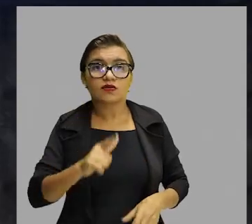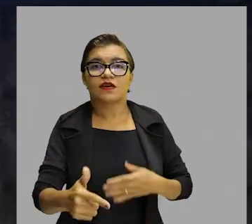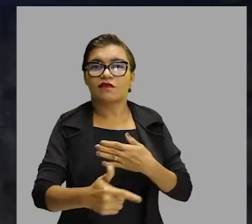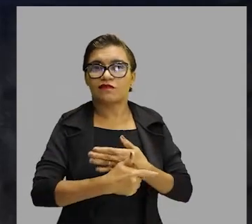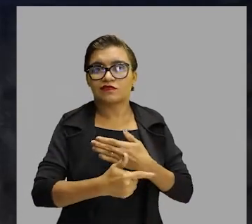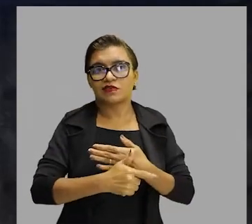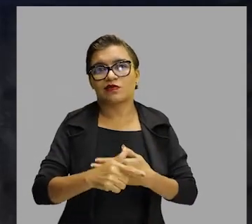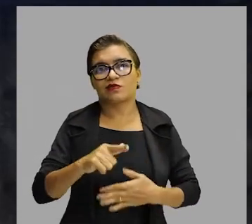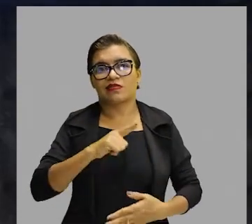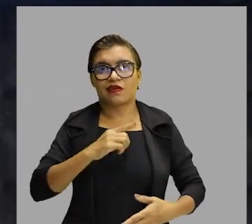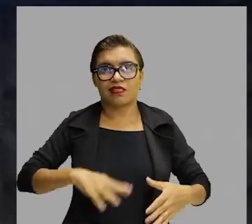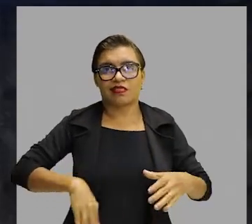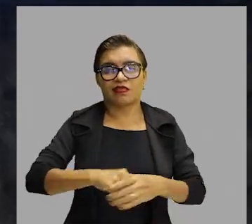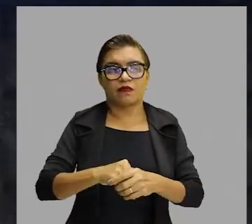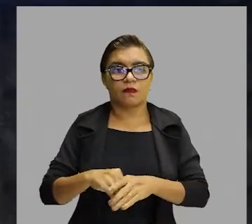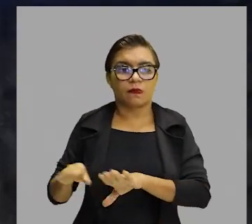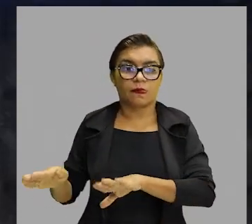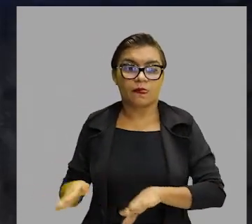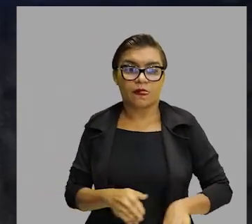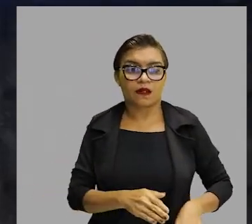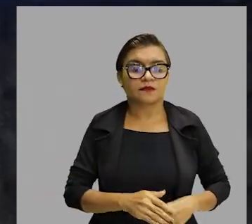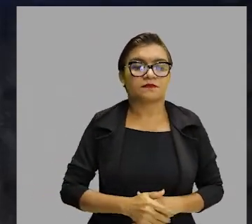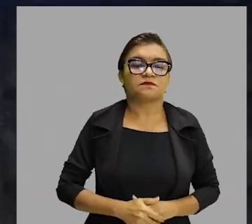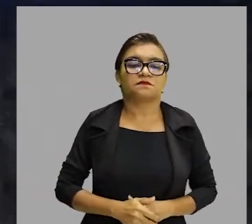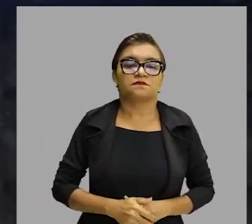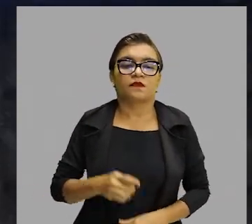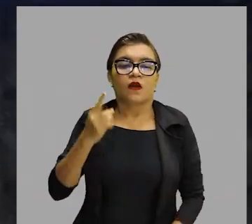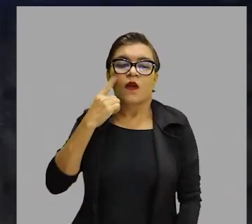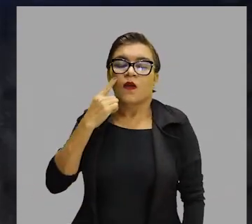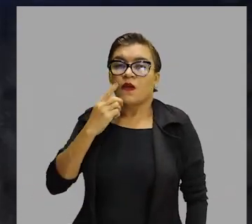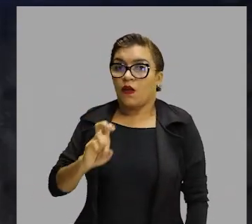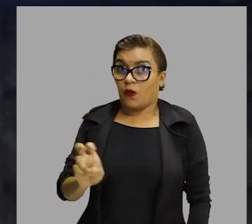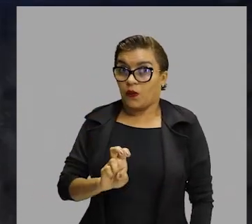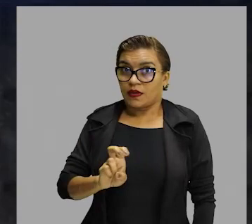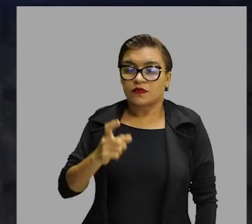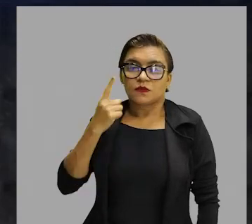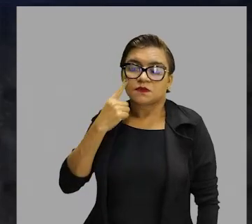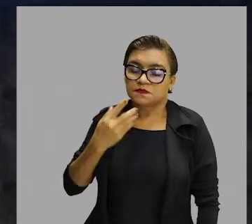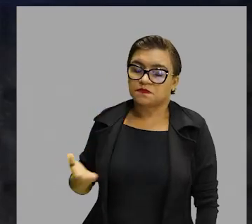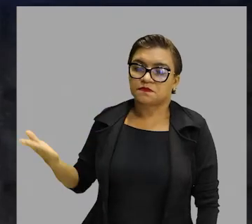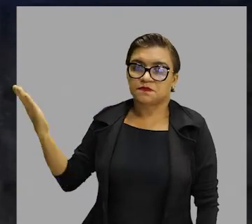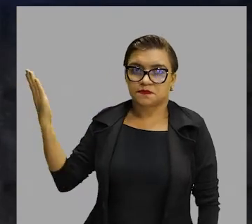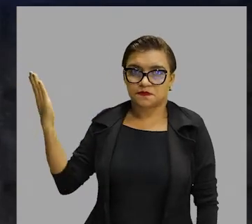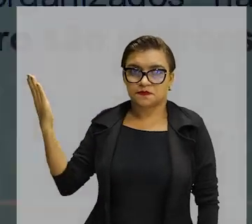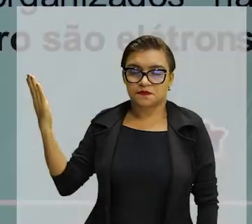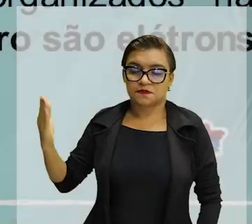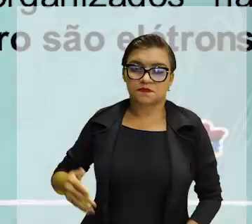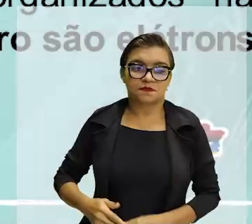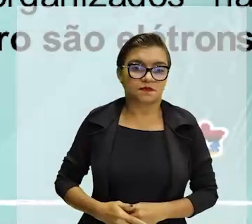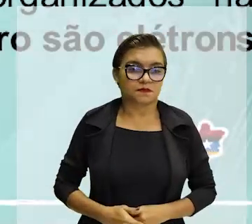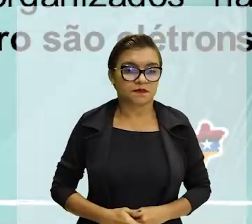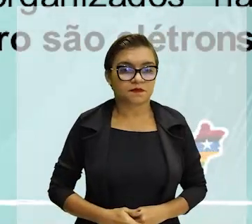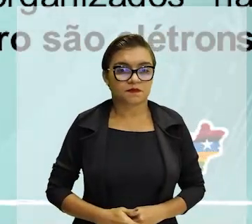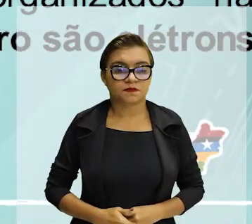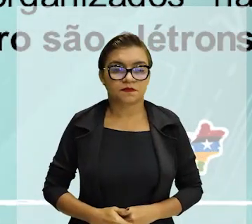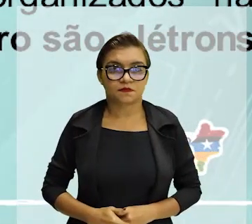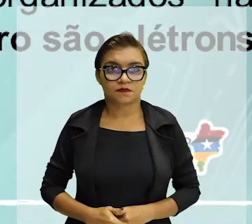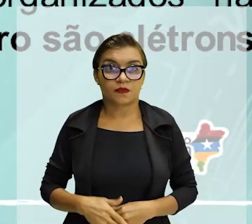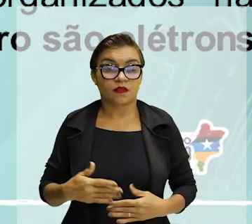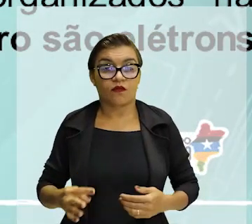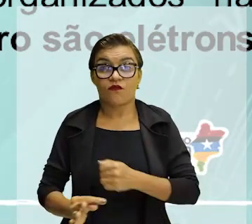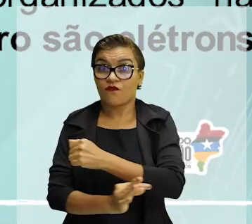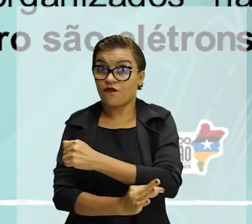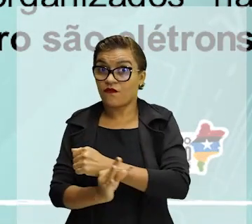ok? Bandas de valência e de condução, ok? Então na